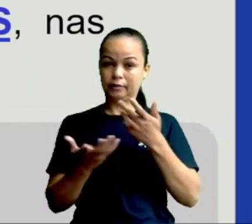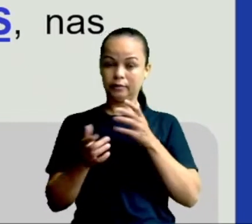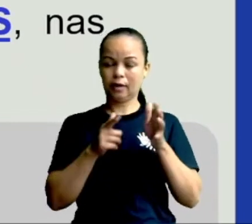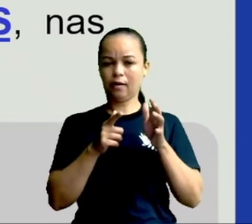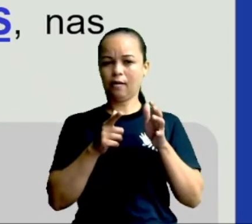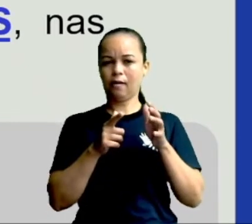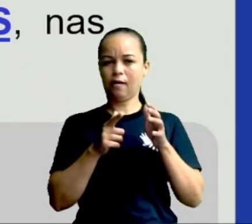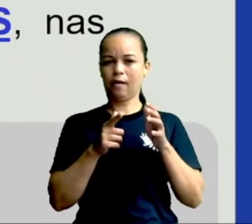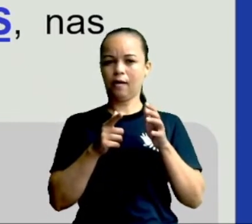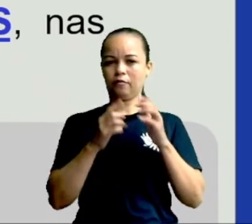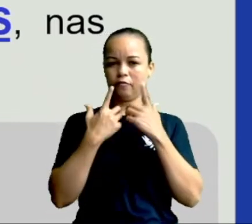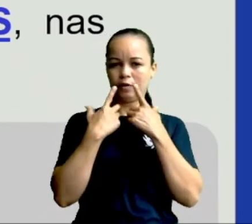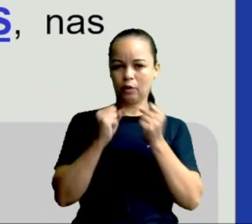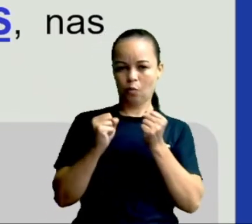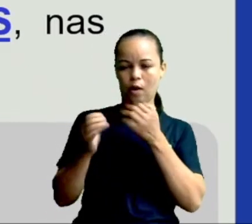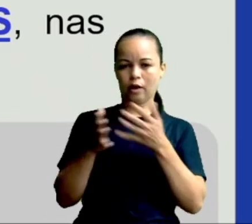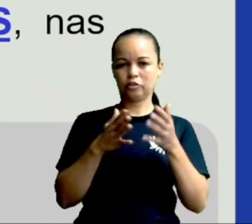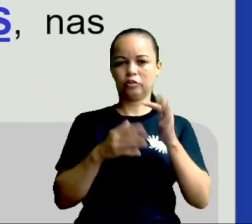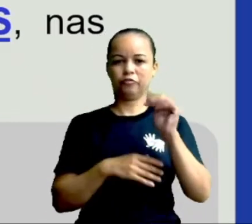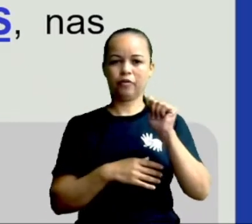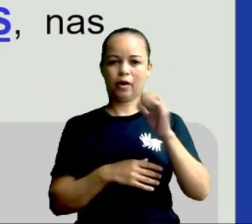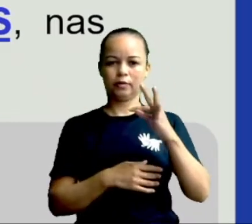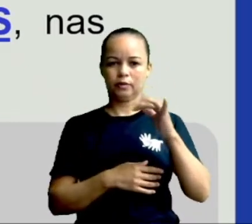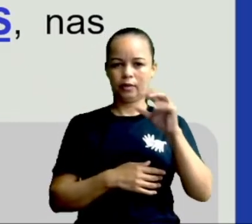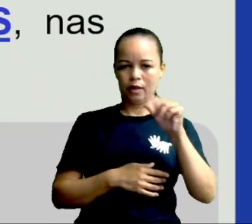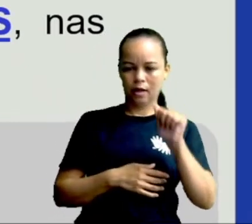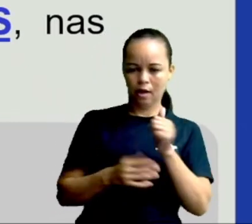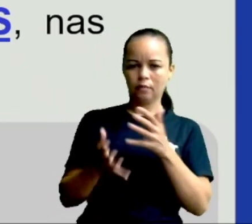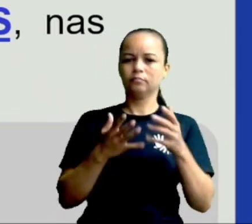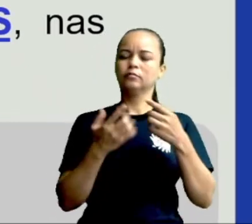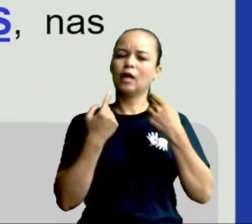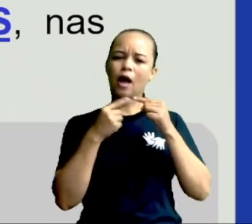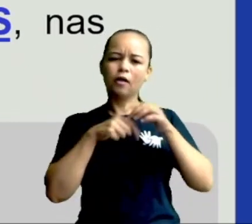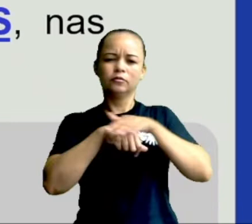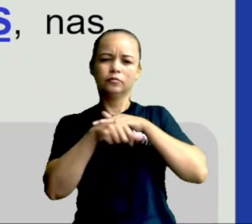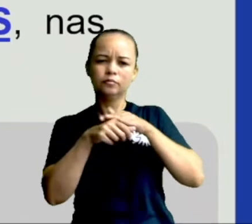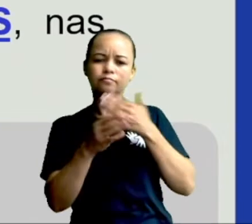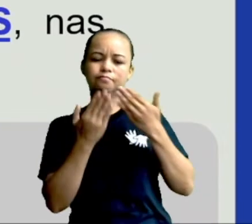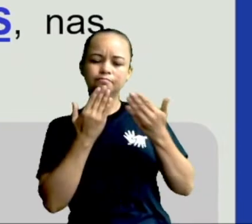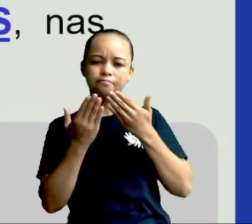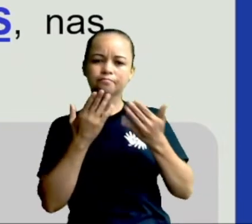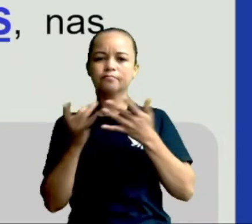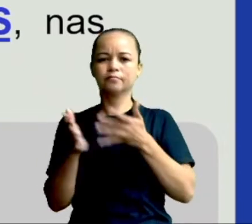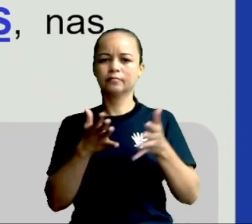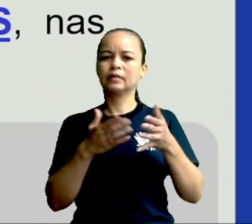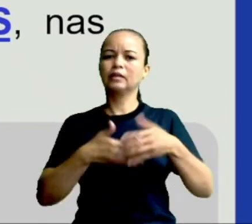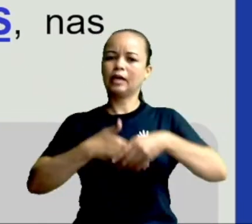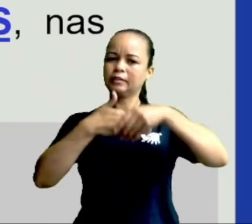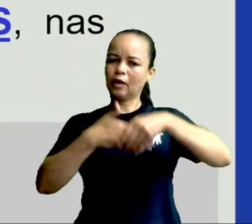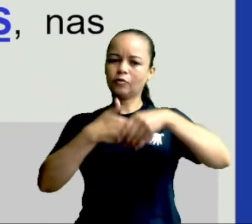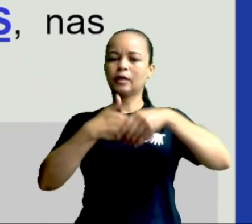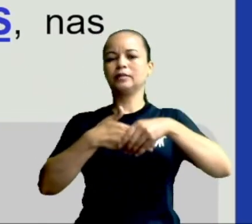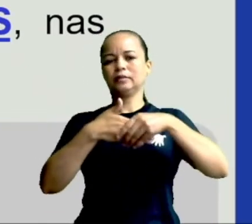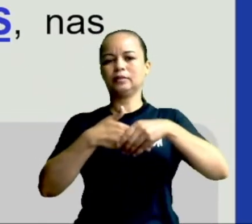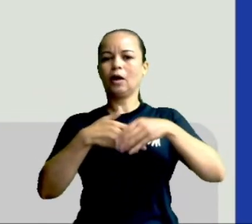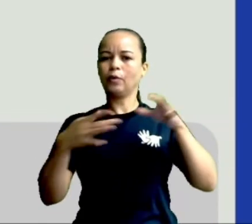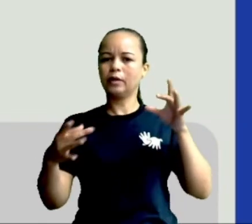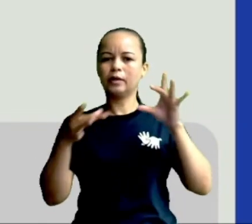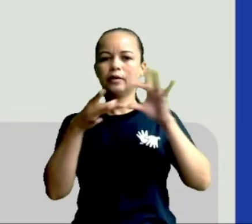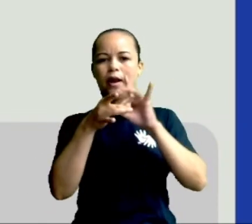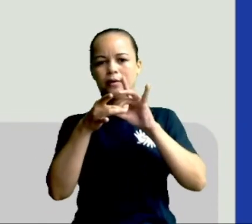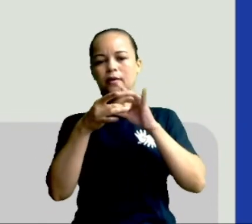é muito comum nos diálogos, nas ligações e nas saudações. Vamos ver um